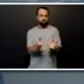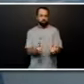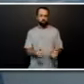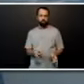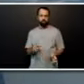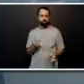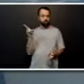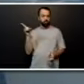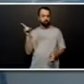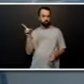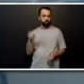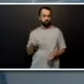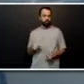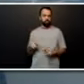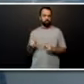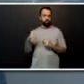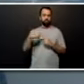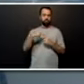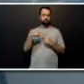O Z